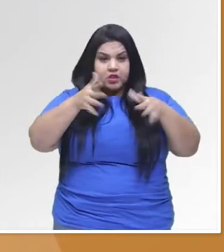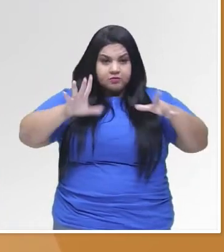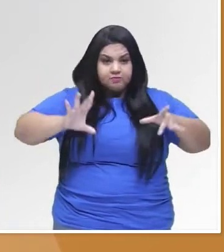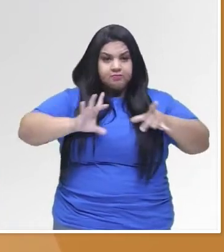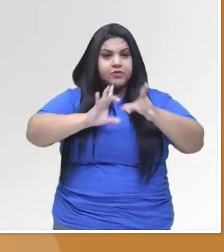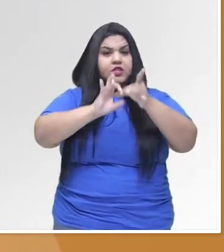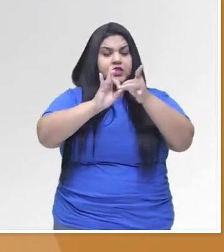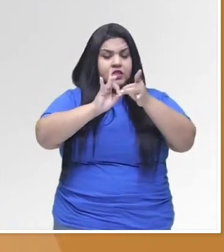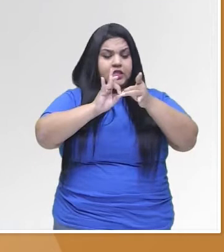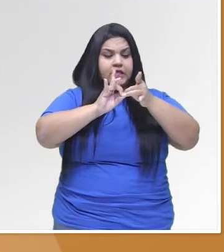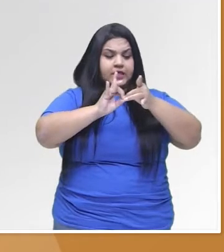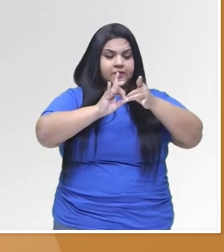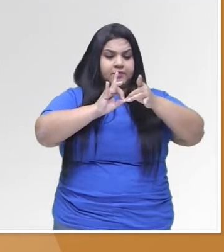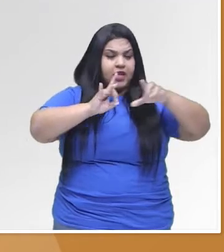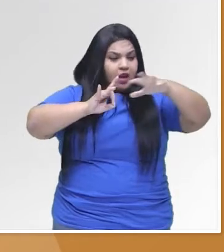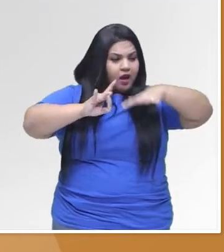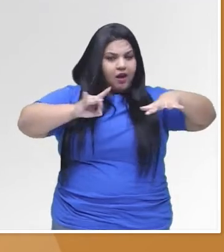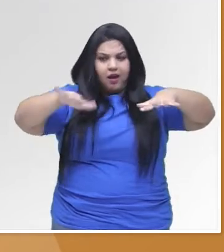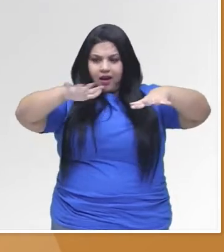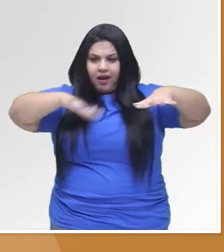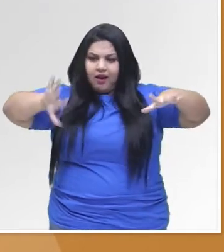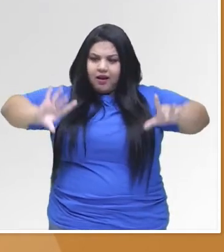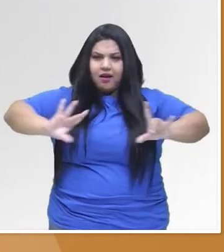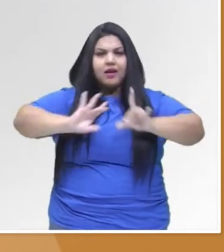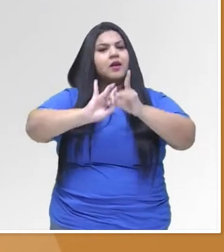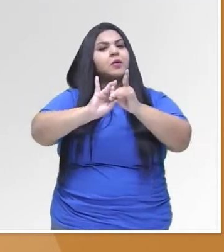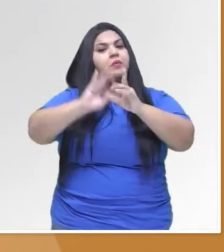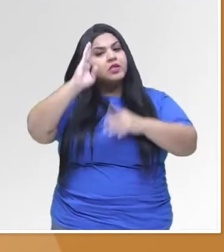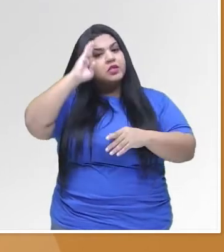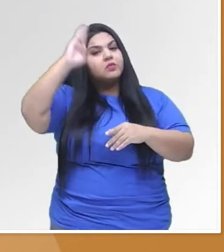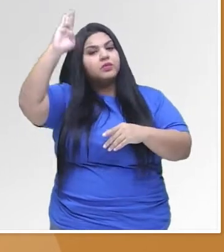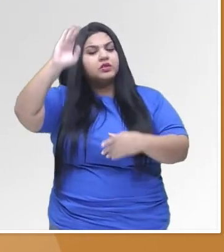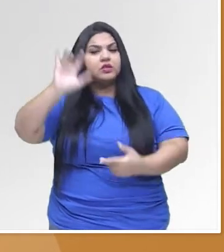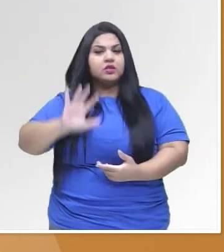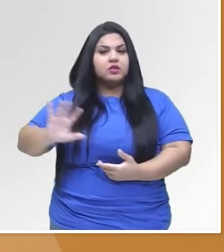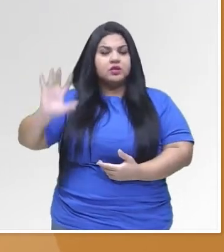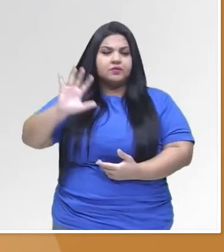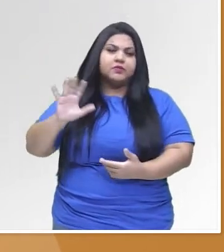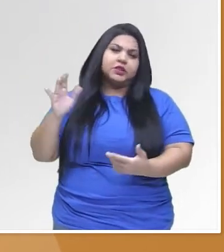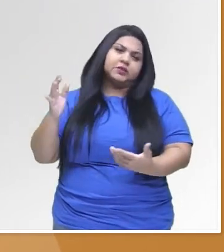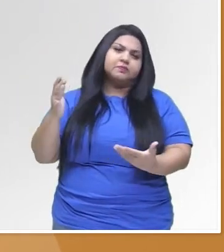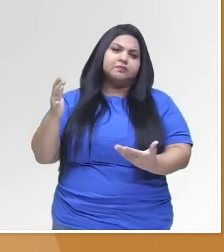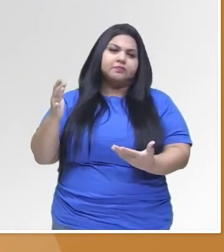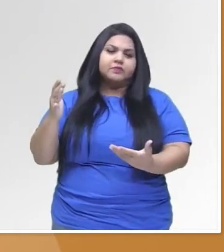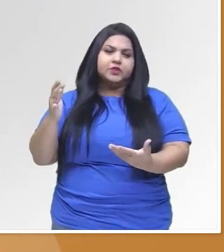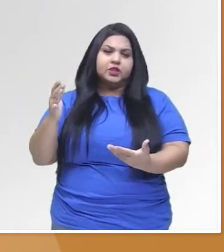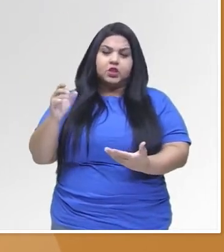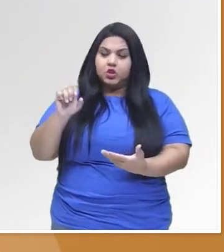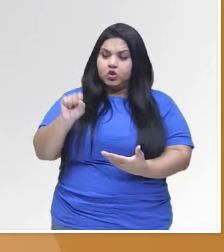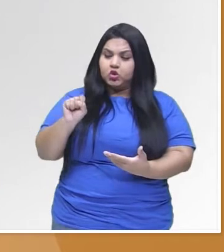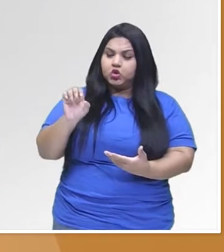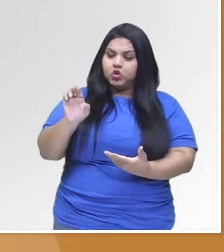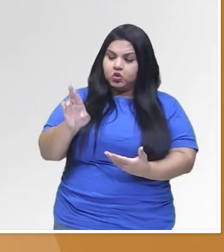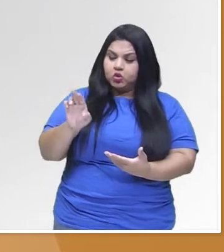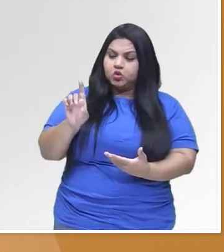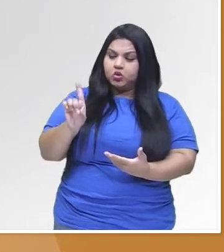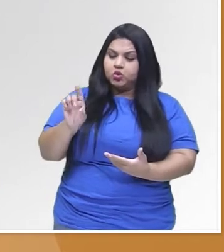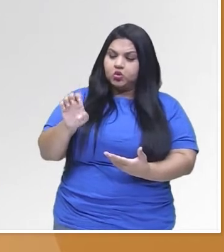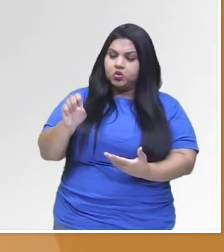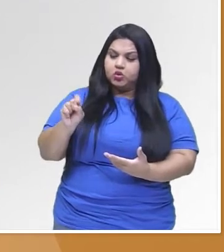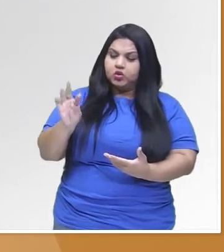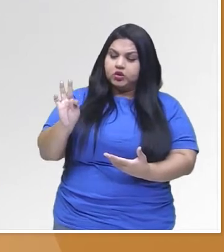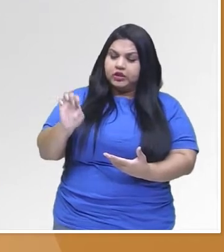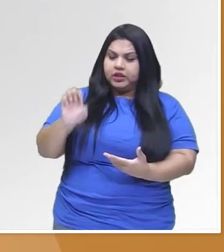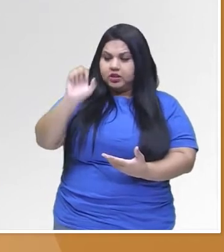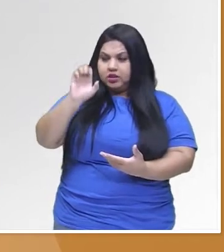de cidades, principalmente aqui na região considerada sudeste do Brasil, né? Entre São